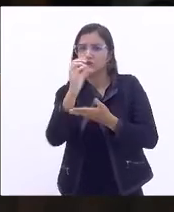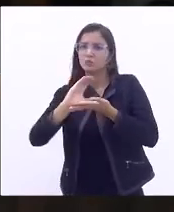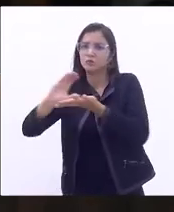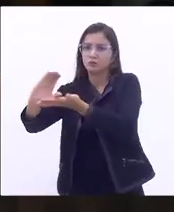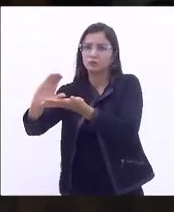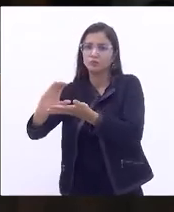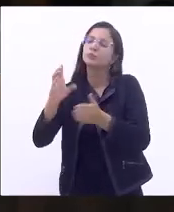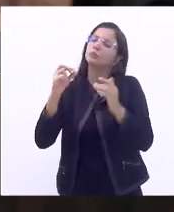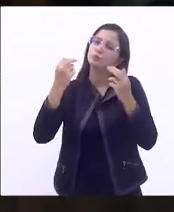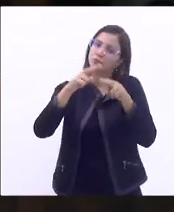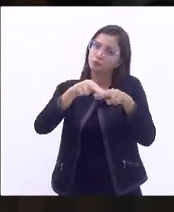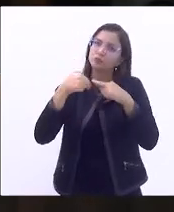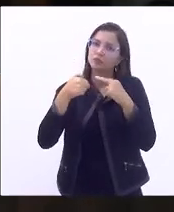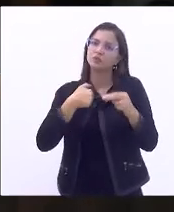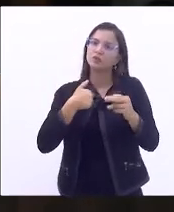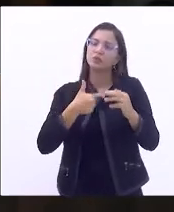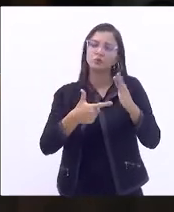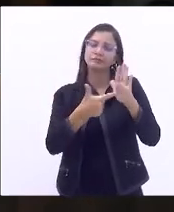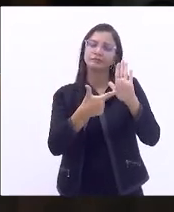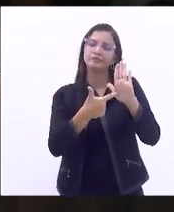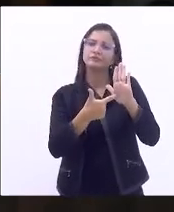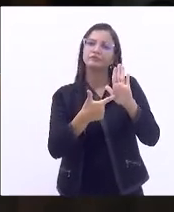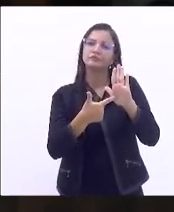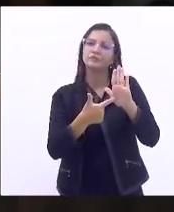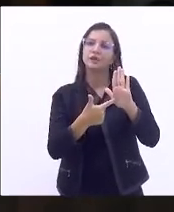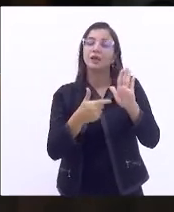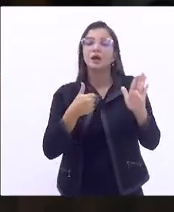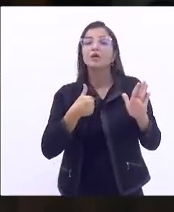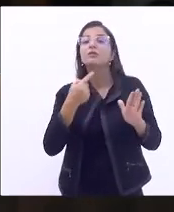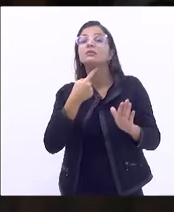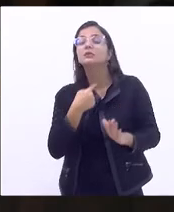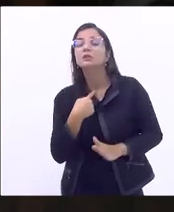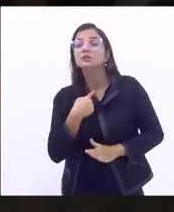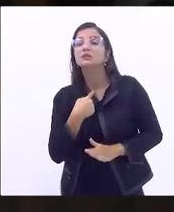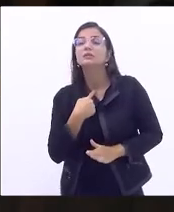a pauta. Tá? Quero ouvir...